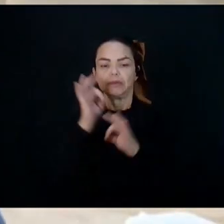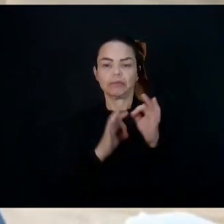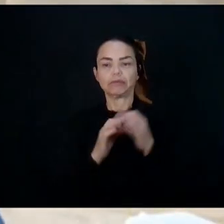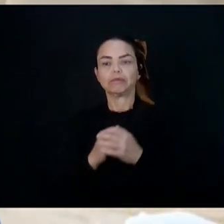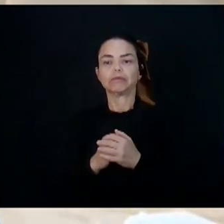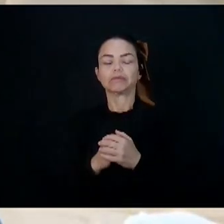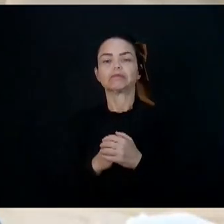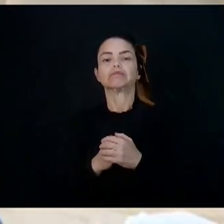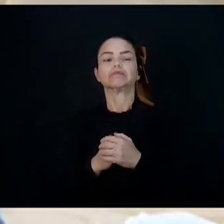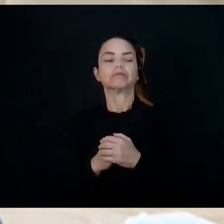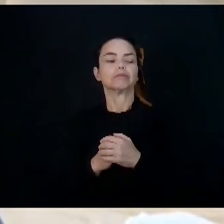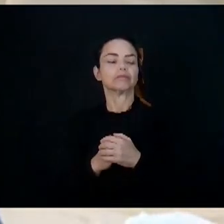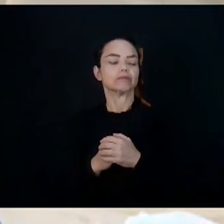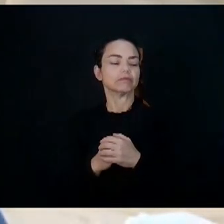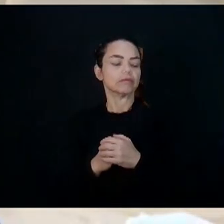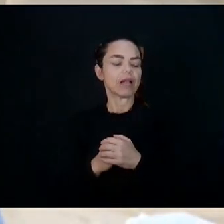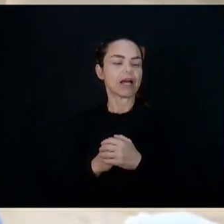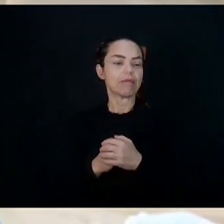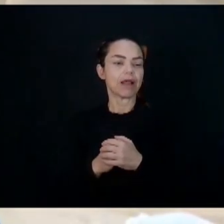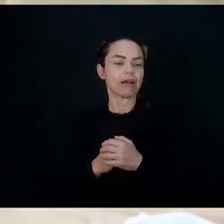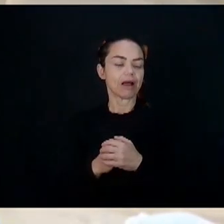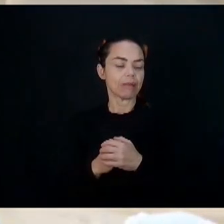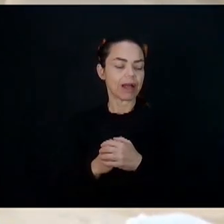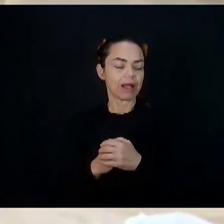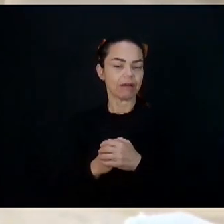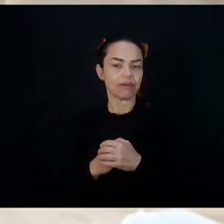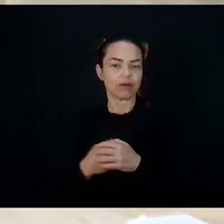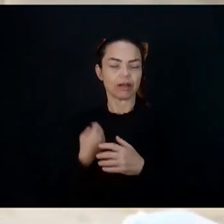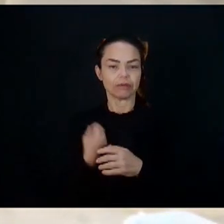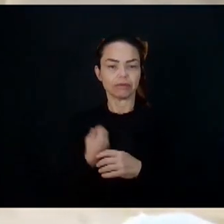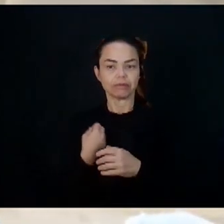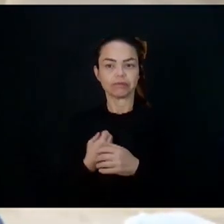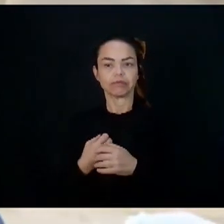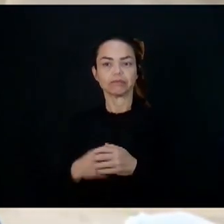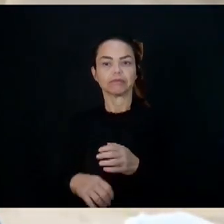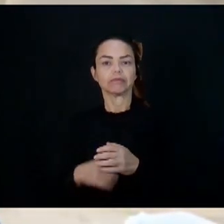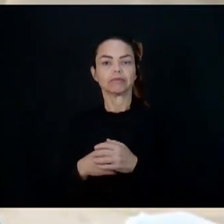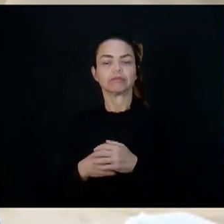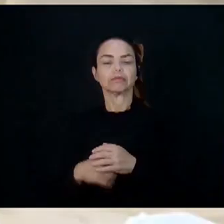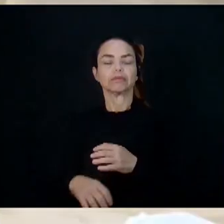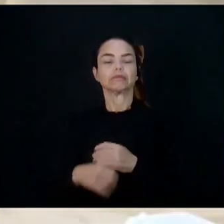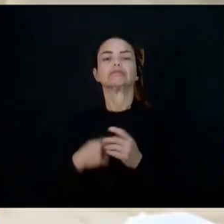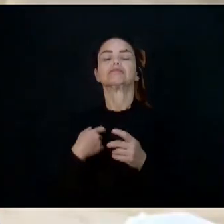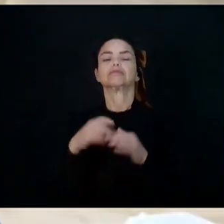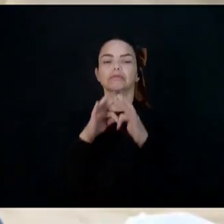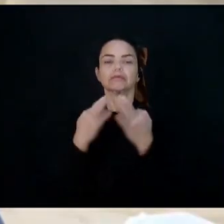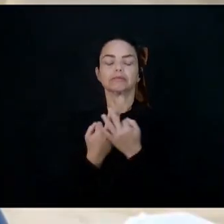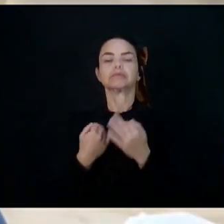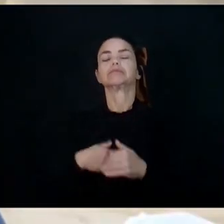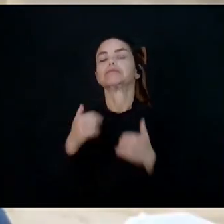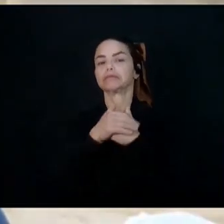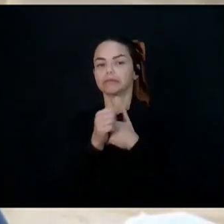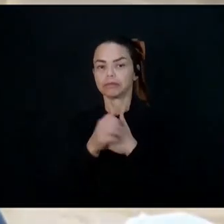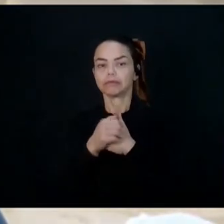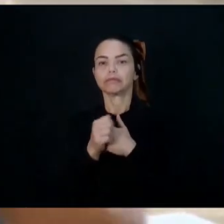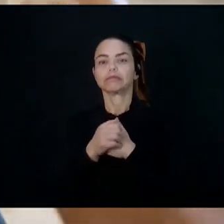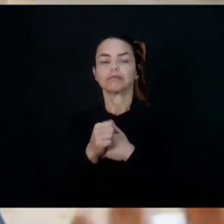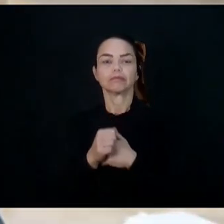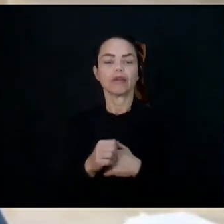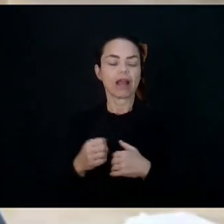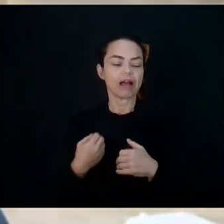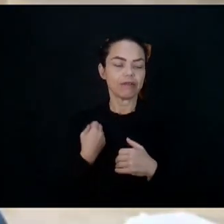relação, que ela colocou muito afeto, a família colocou muito afeto. Então, ela vai